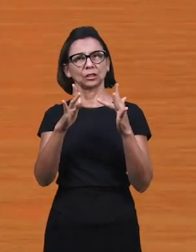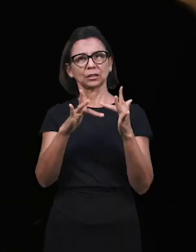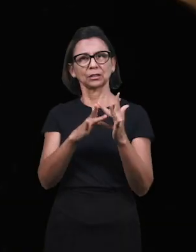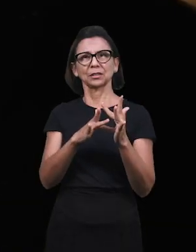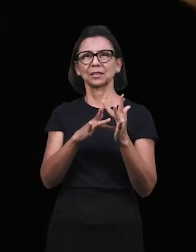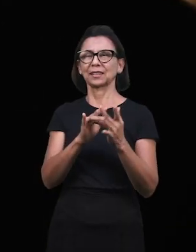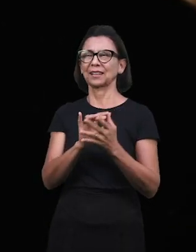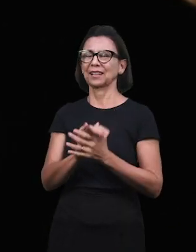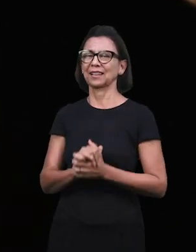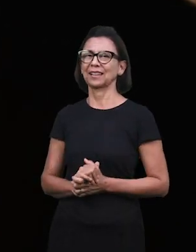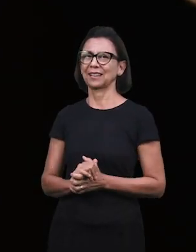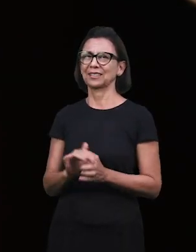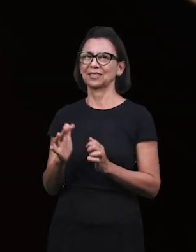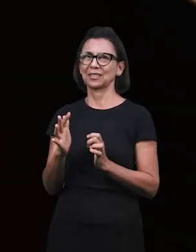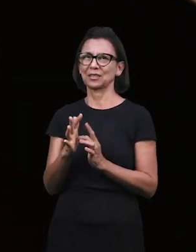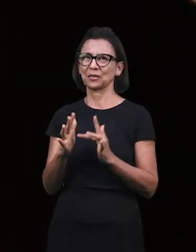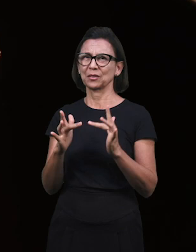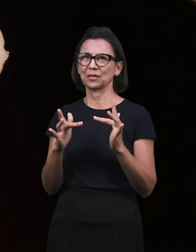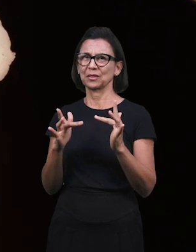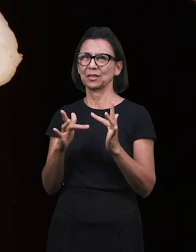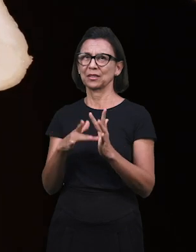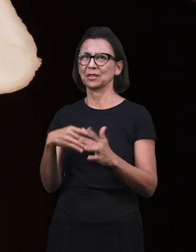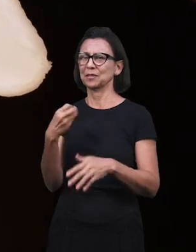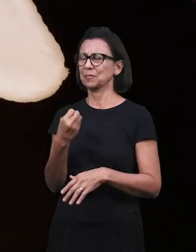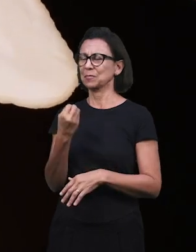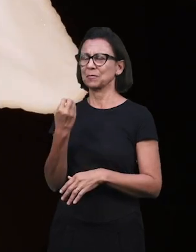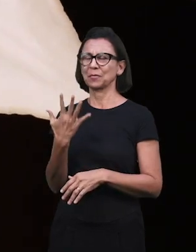porvir. Nome bom,